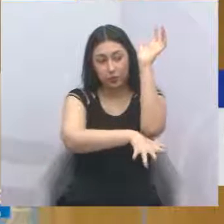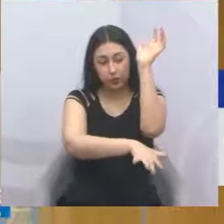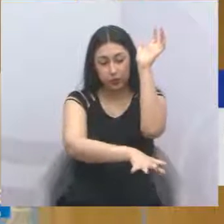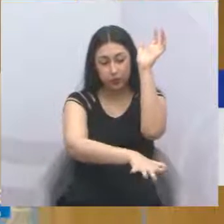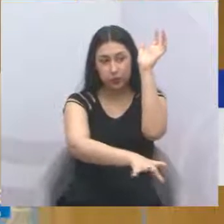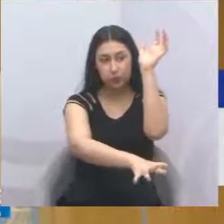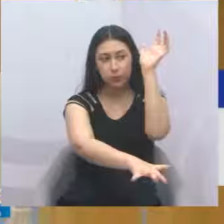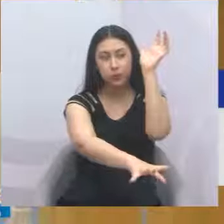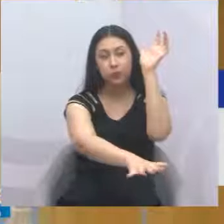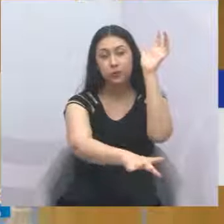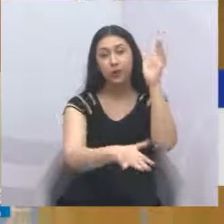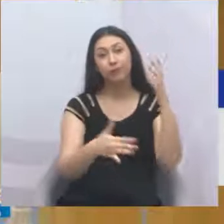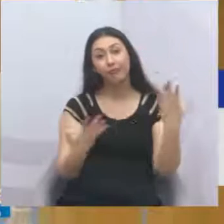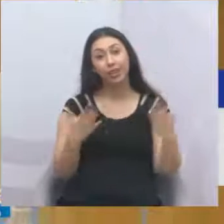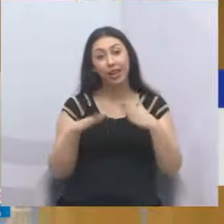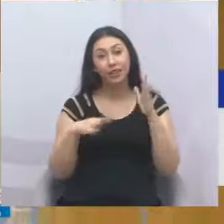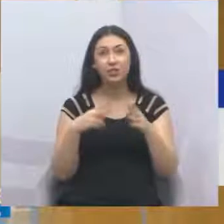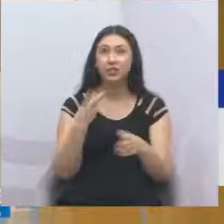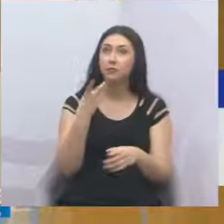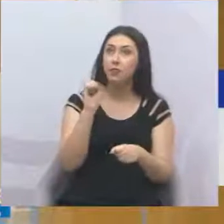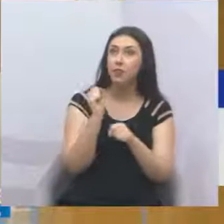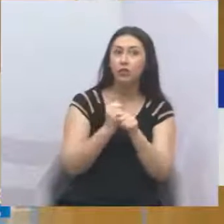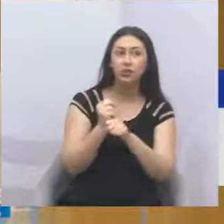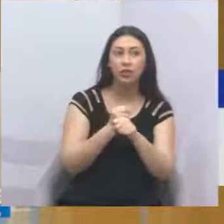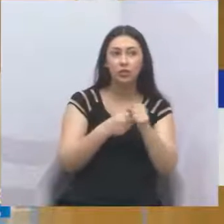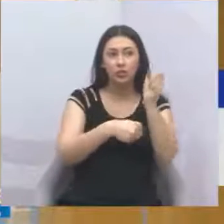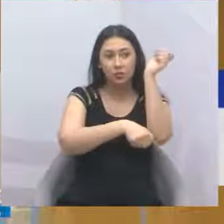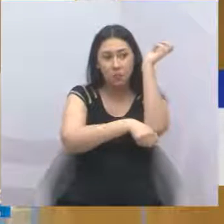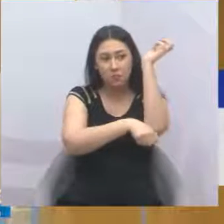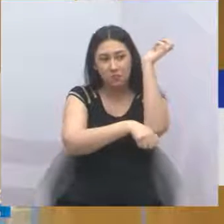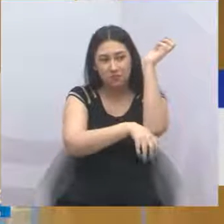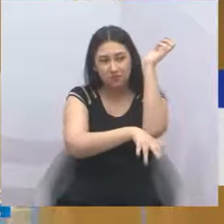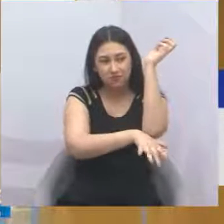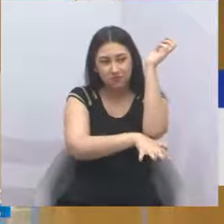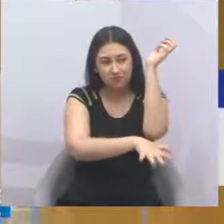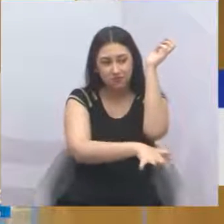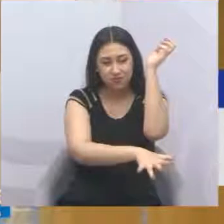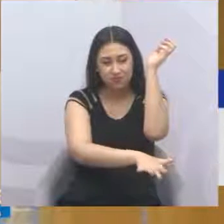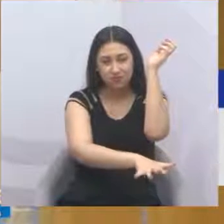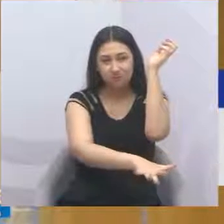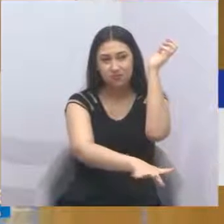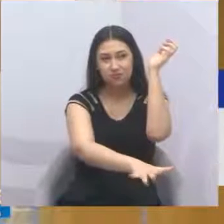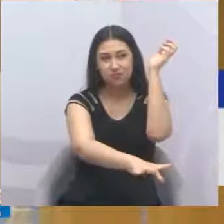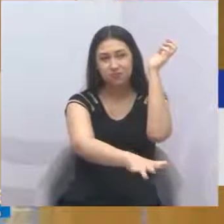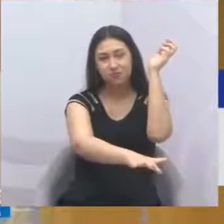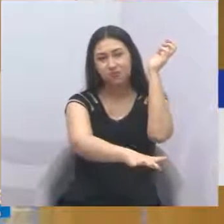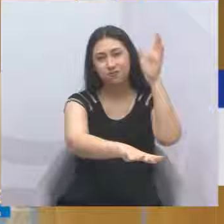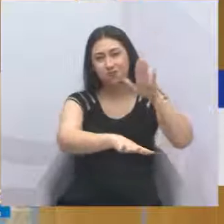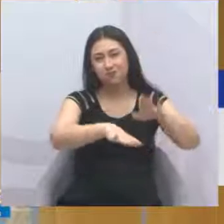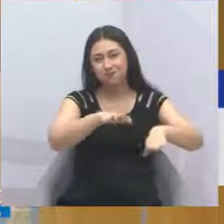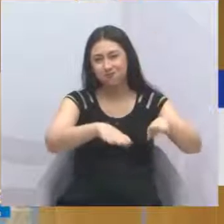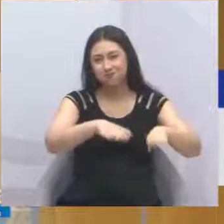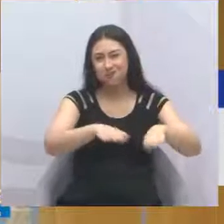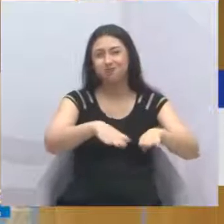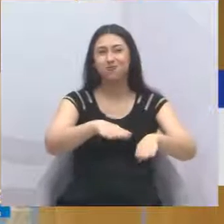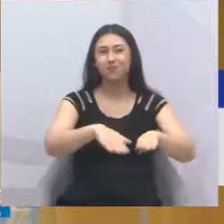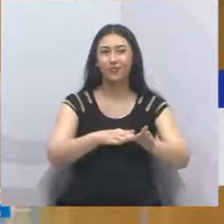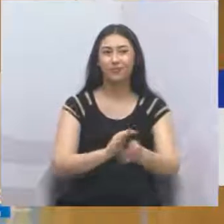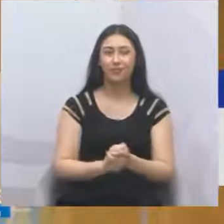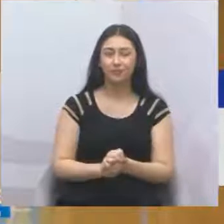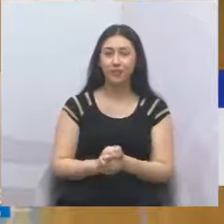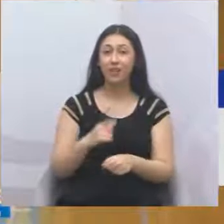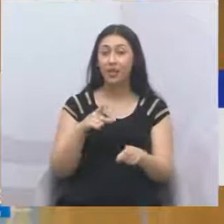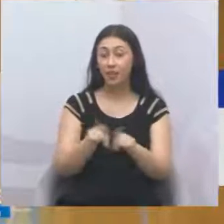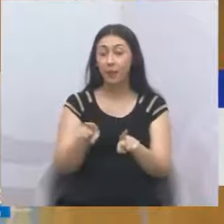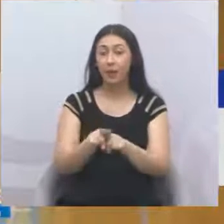mas depois de 20, 30 anos, as raízes vão adentrando as casas. Nós temos ali as